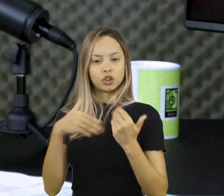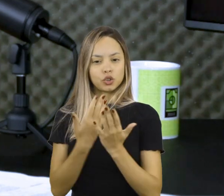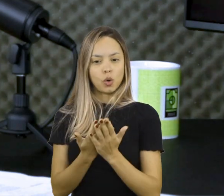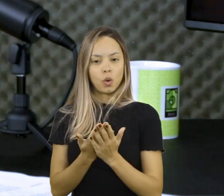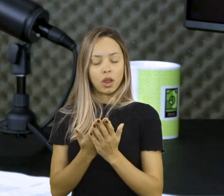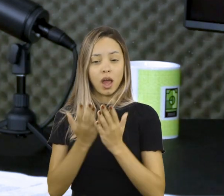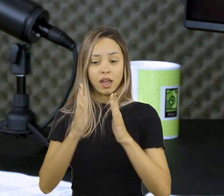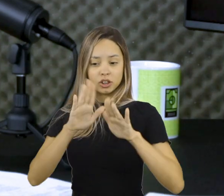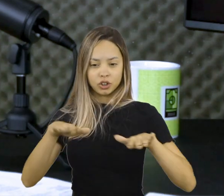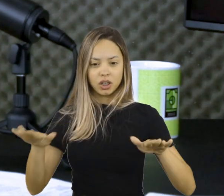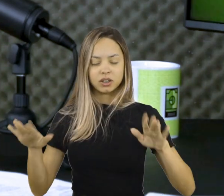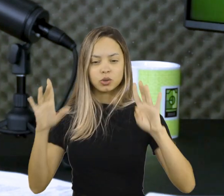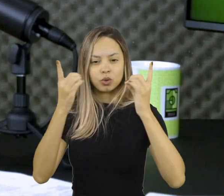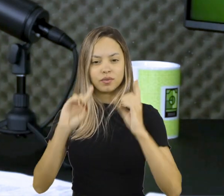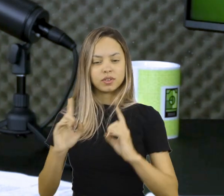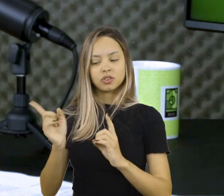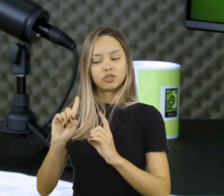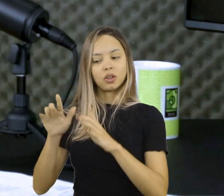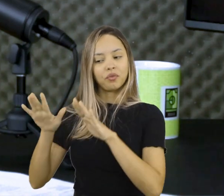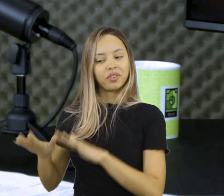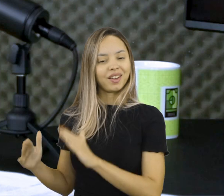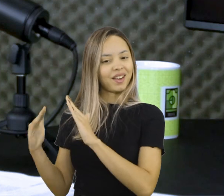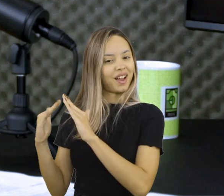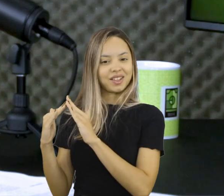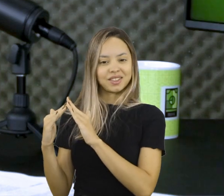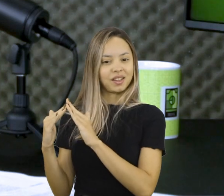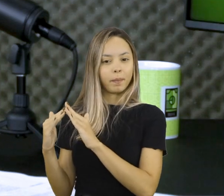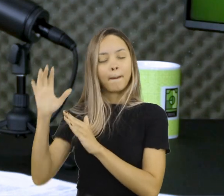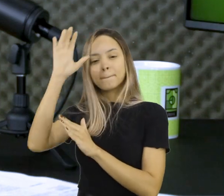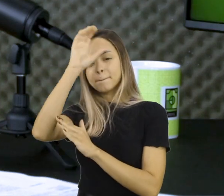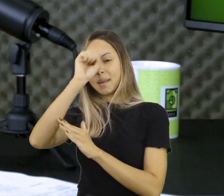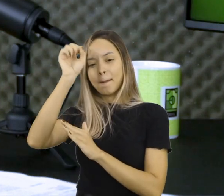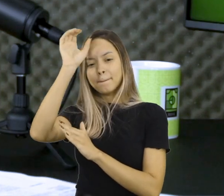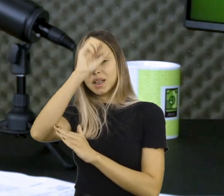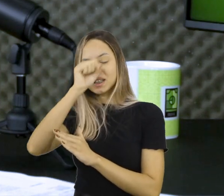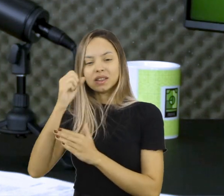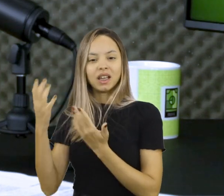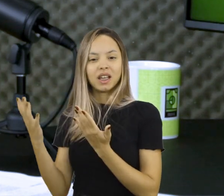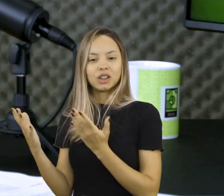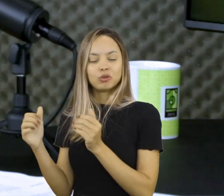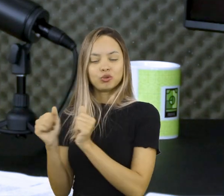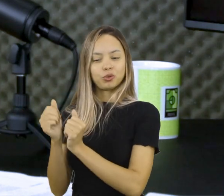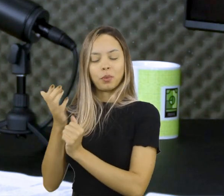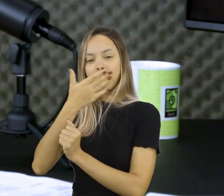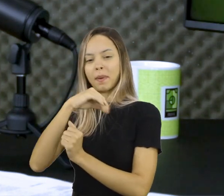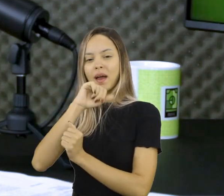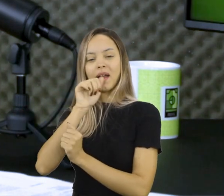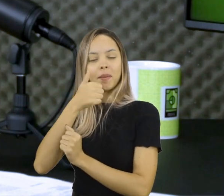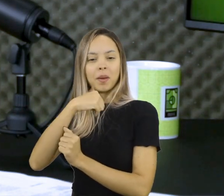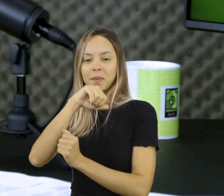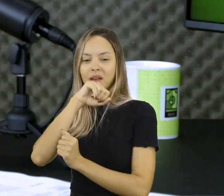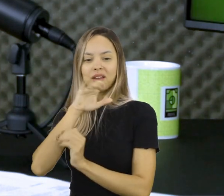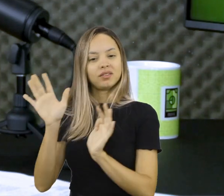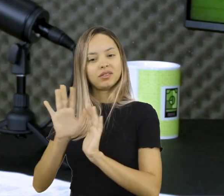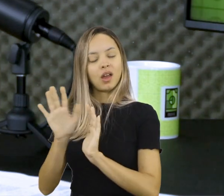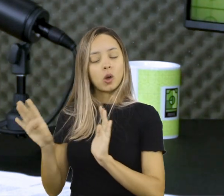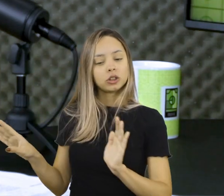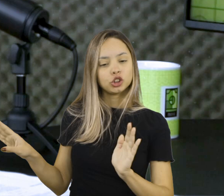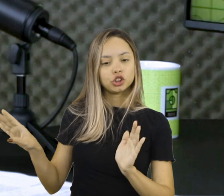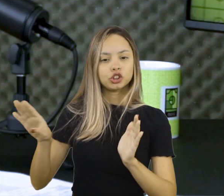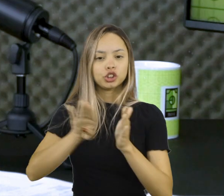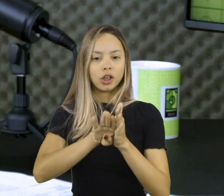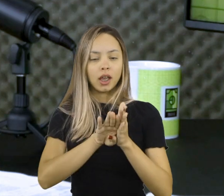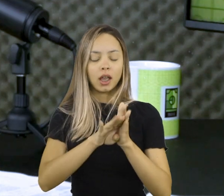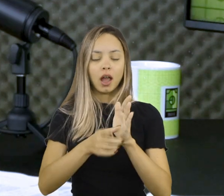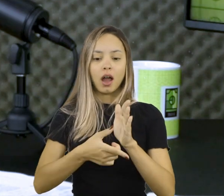elas não estão ficando em casa aprendendo de forma rudimentar com seus pais elas estão chegando à